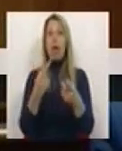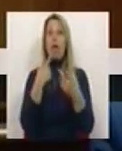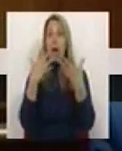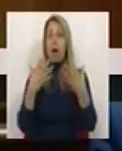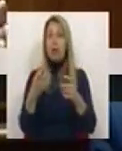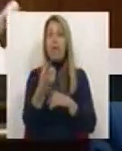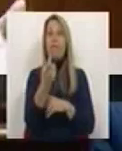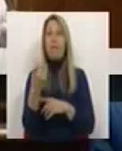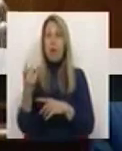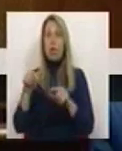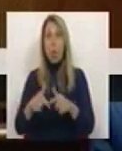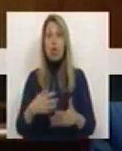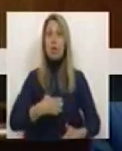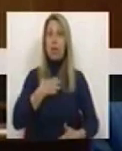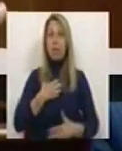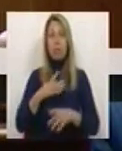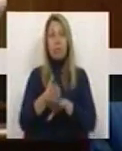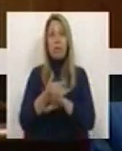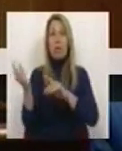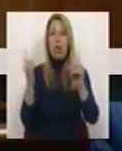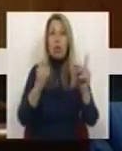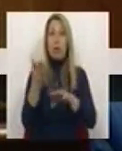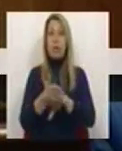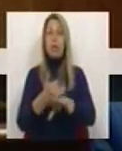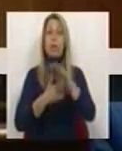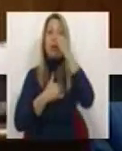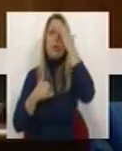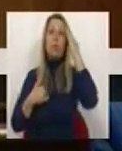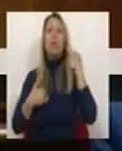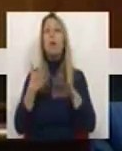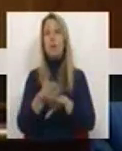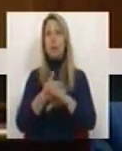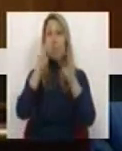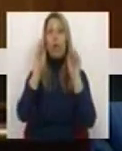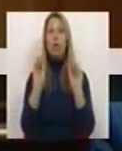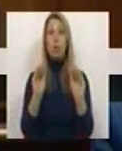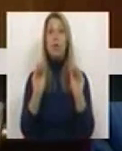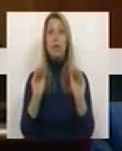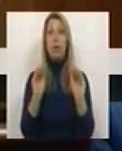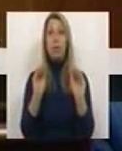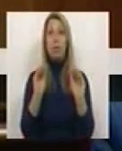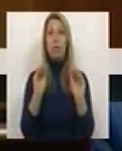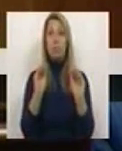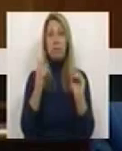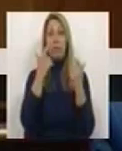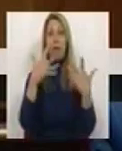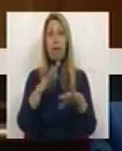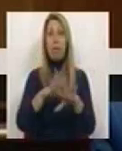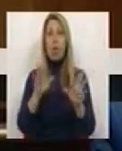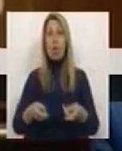sentir no setor dos transportes, no setor da saúde, no setor da educação, é fruto desse